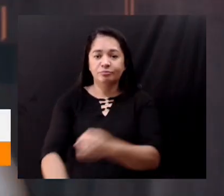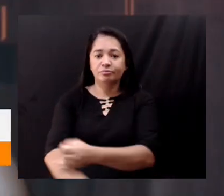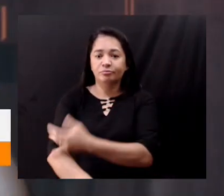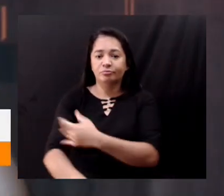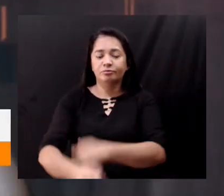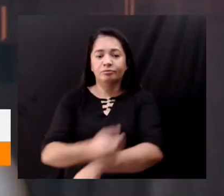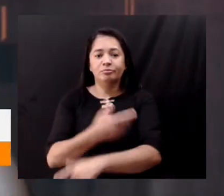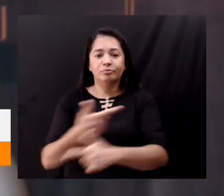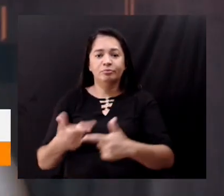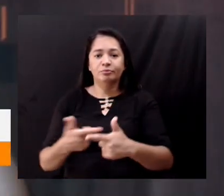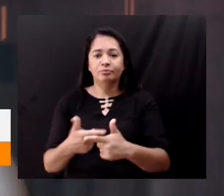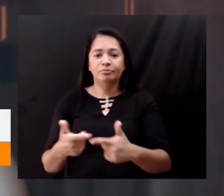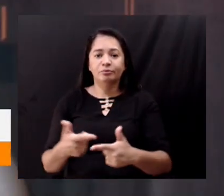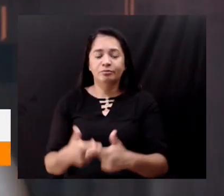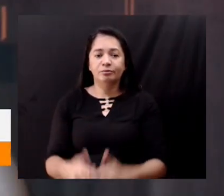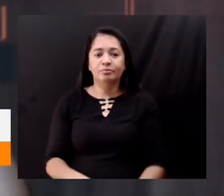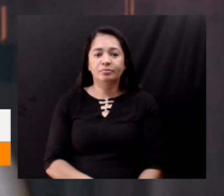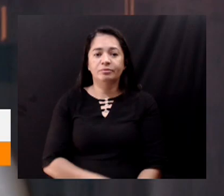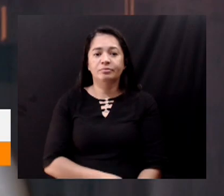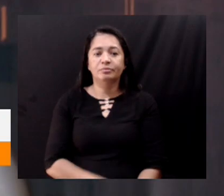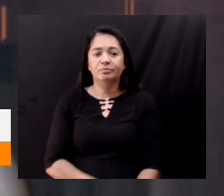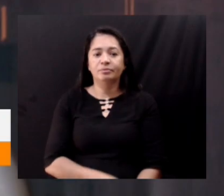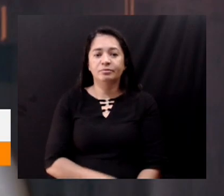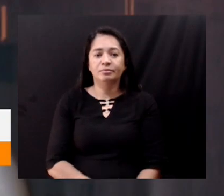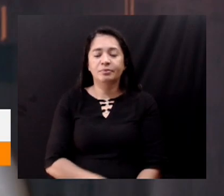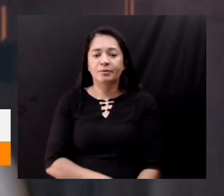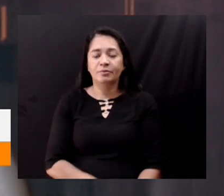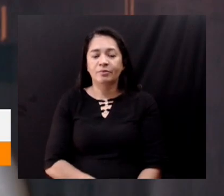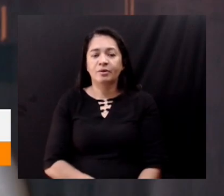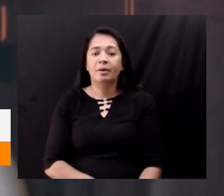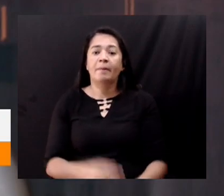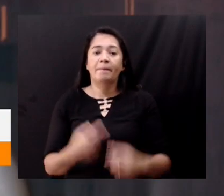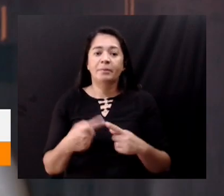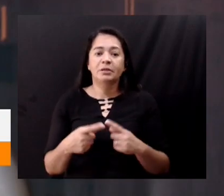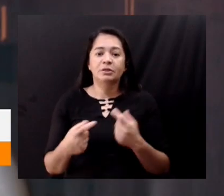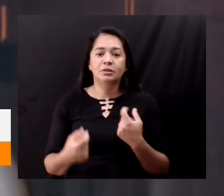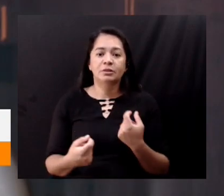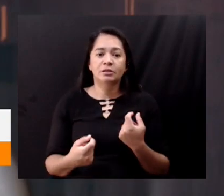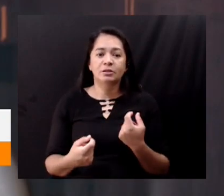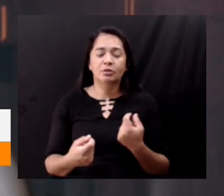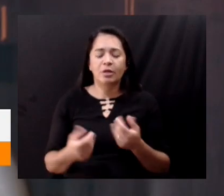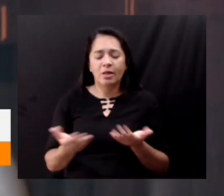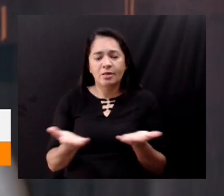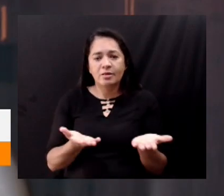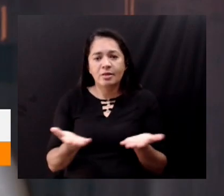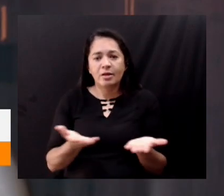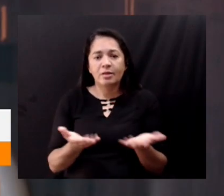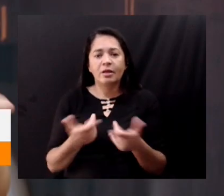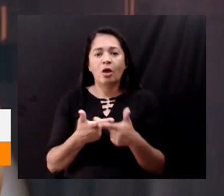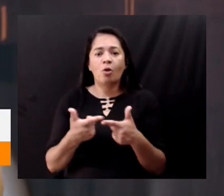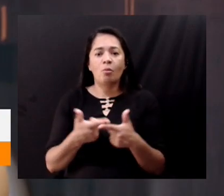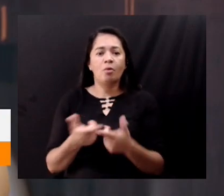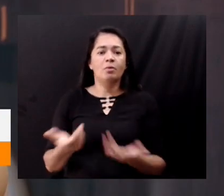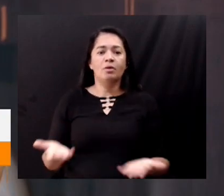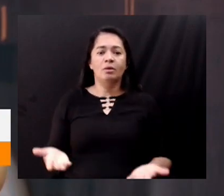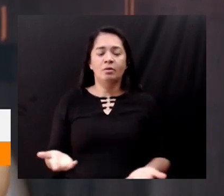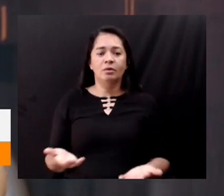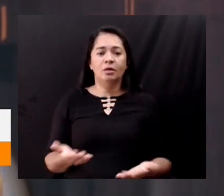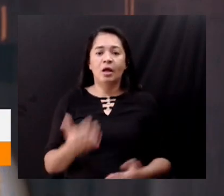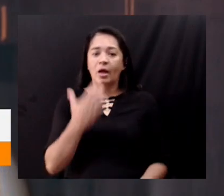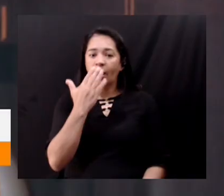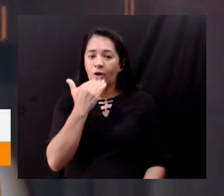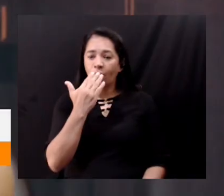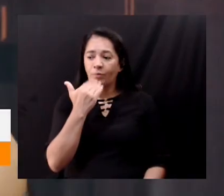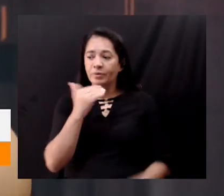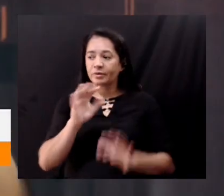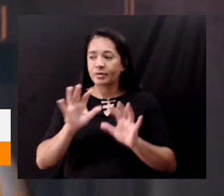uma respirada, esperar realmente aquele tratar a causa daquele problema. Uhum. E a alimentação ela tá ali, de fácil